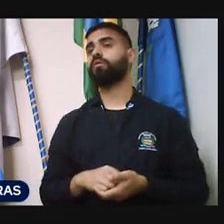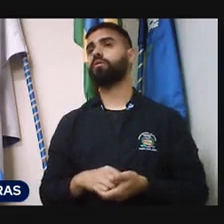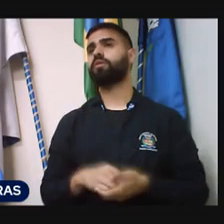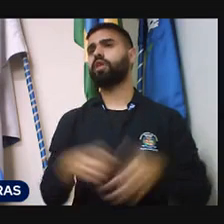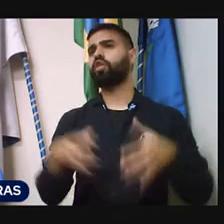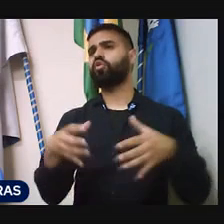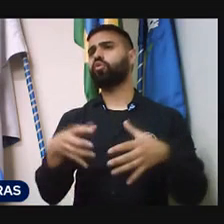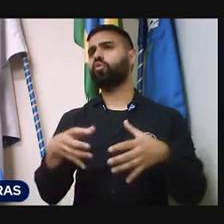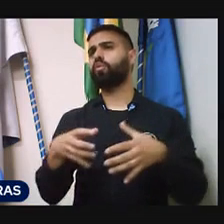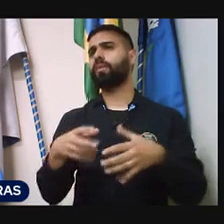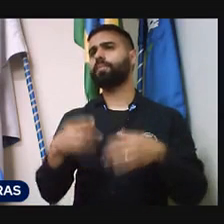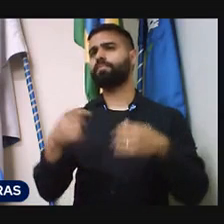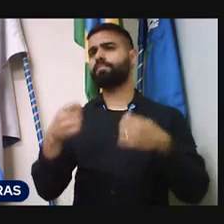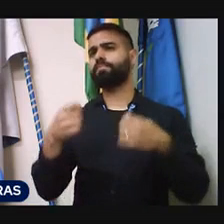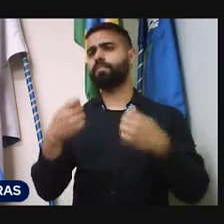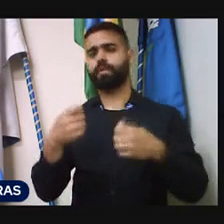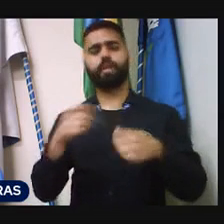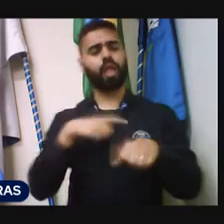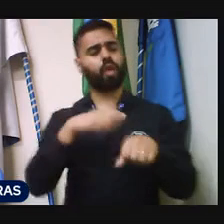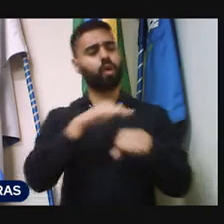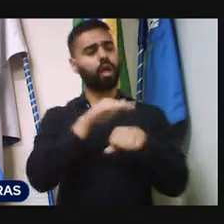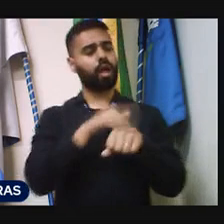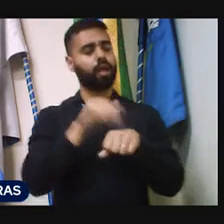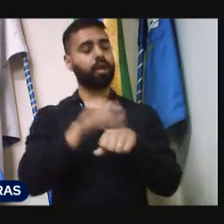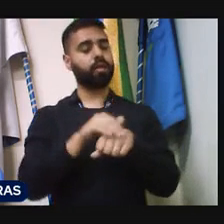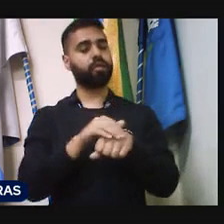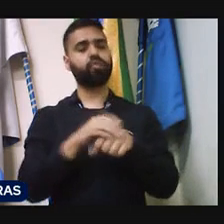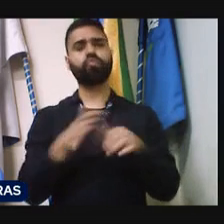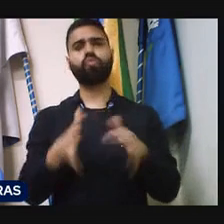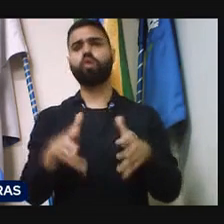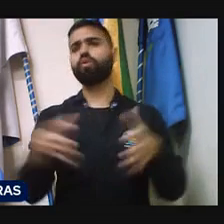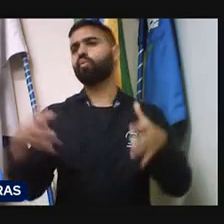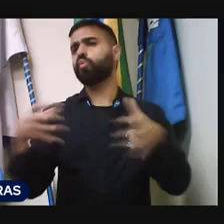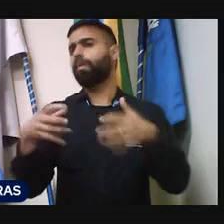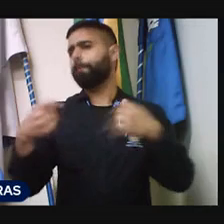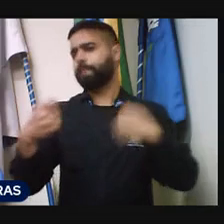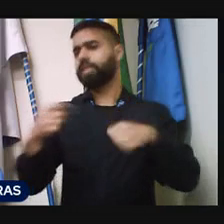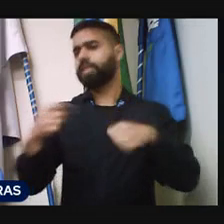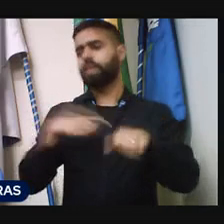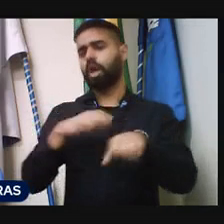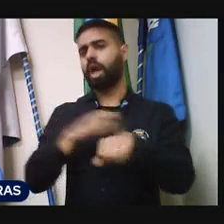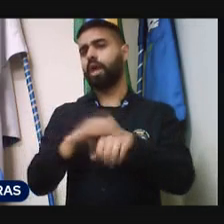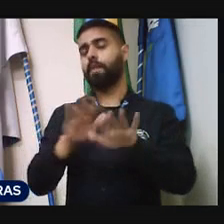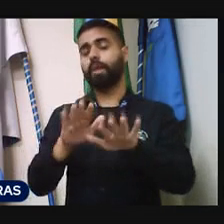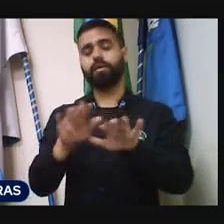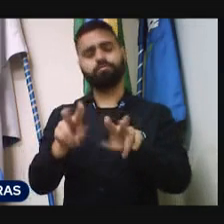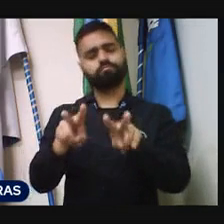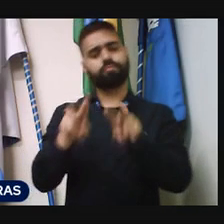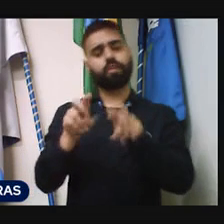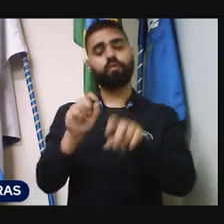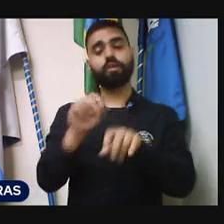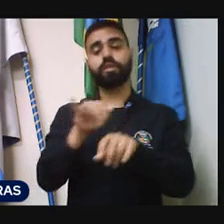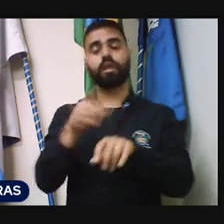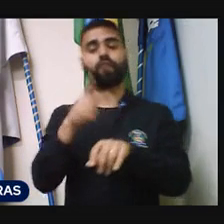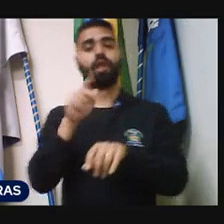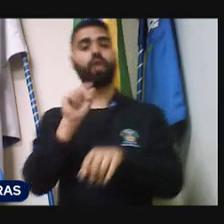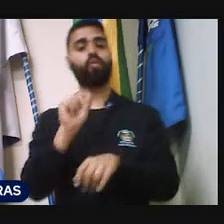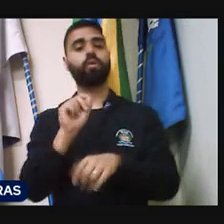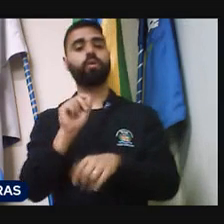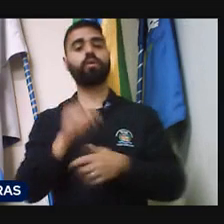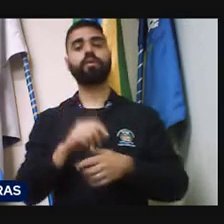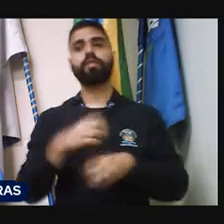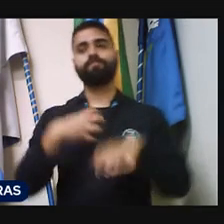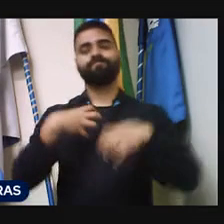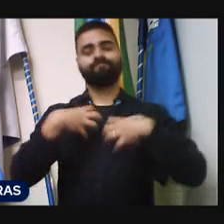tem uma classe que necessita de muito carinho e cuidado né todas as precisam mas a gente vê que quando a gente